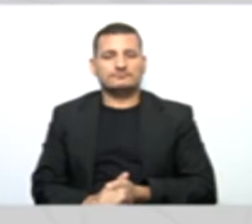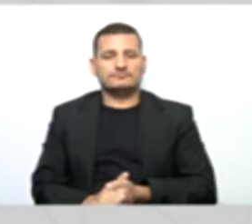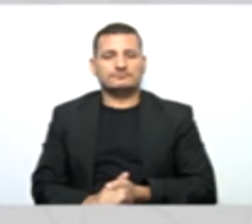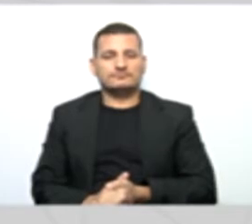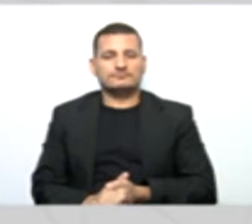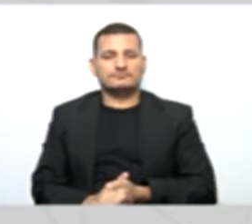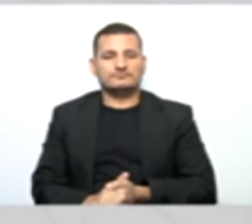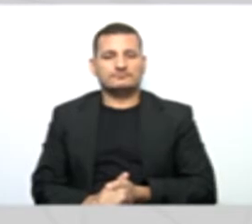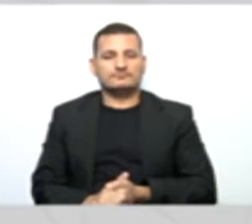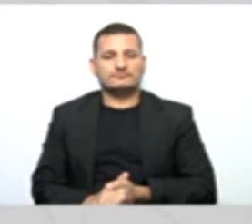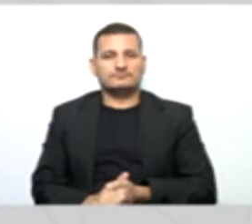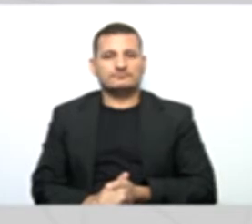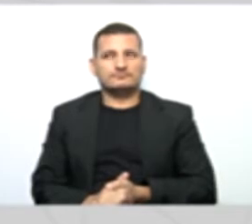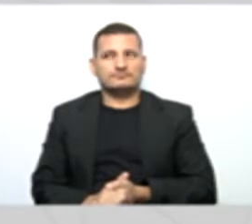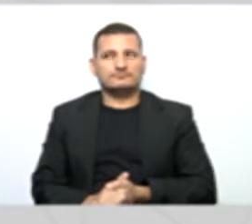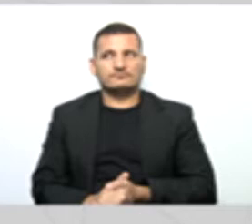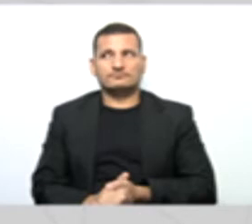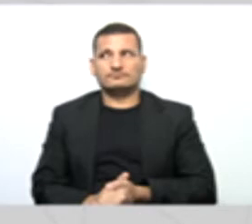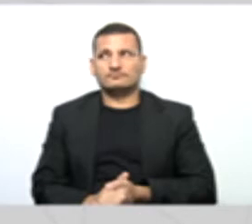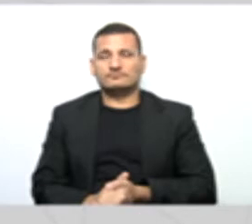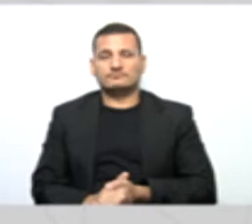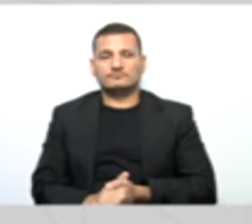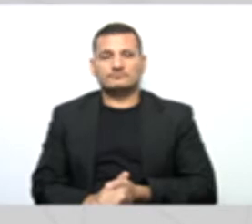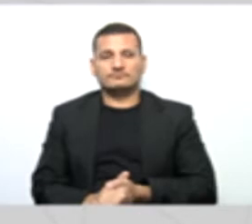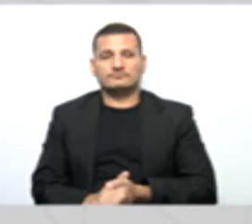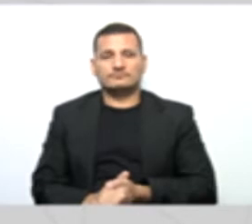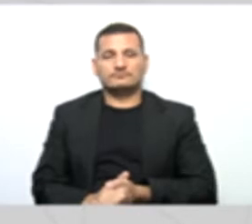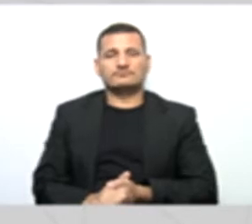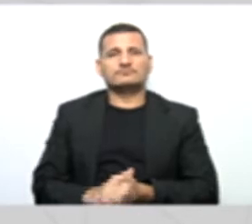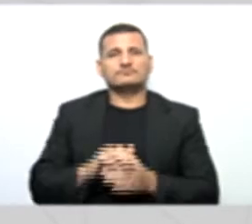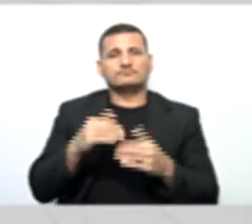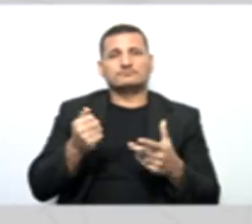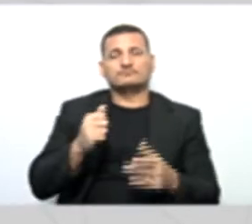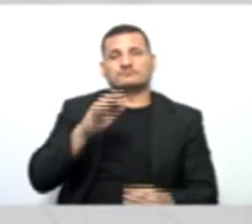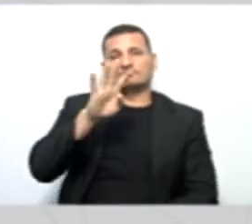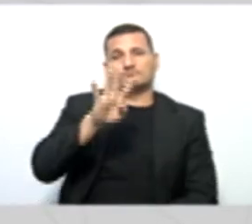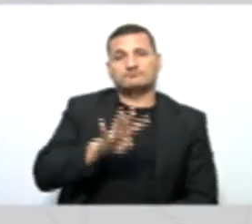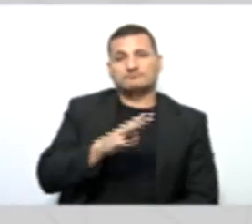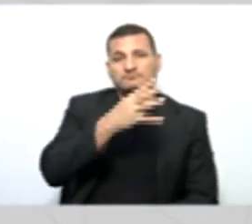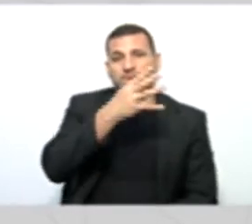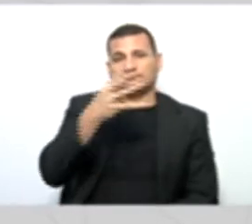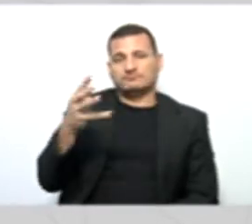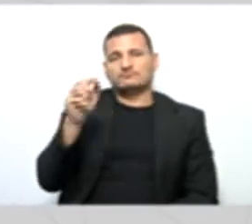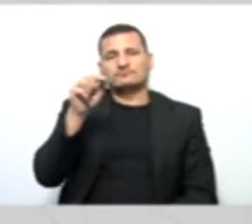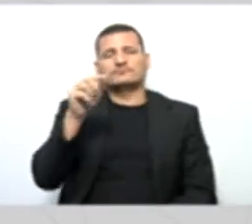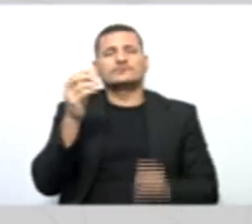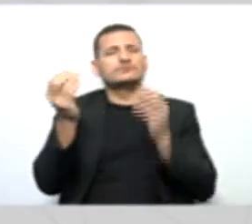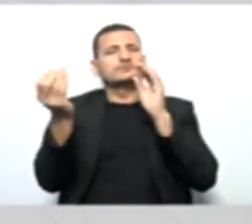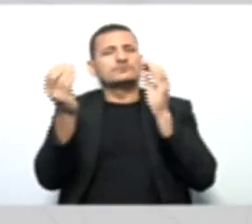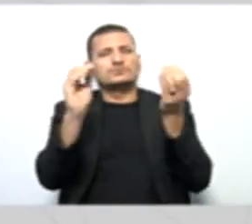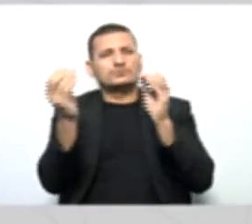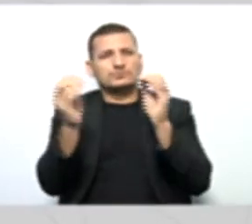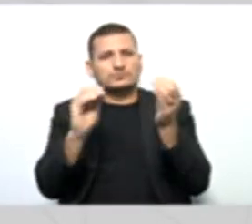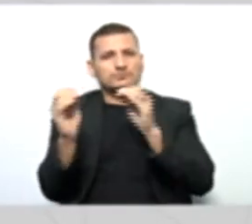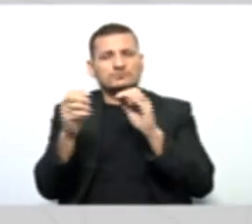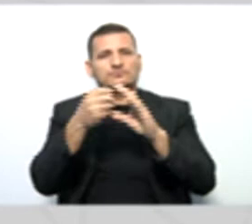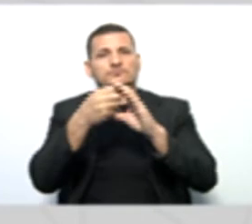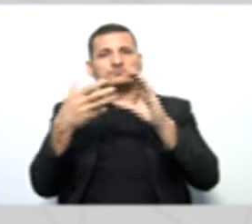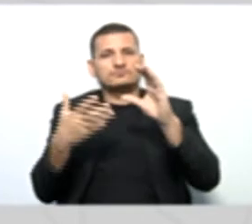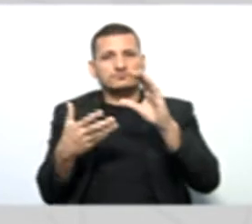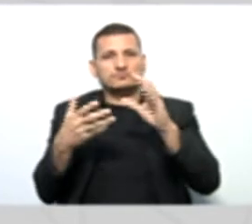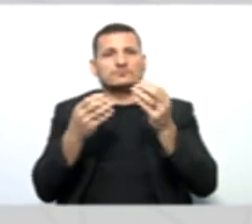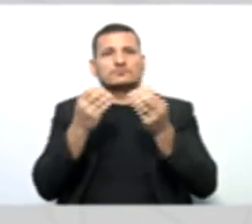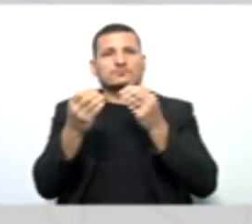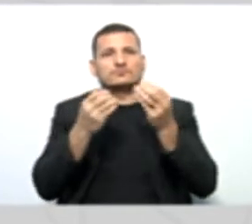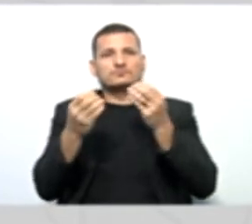você iria colocar as principais características de uma classe. Como que ficaria essa